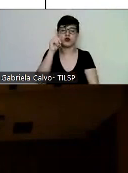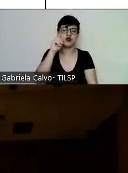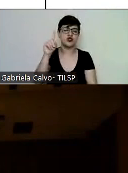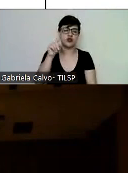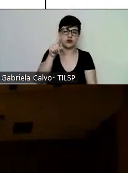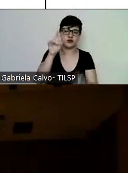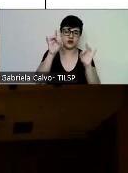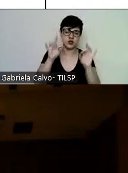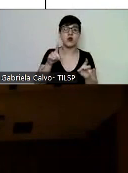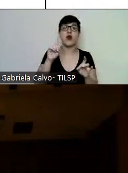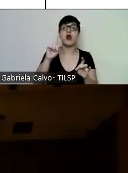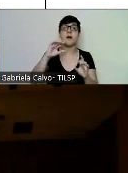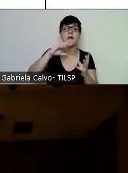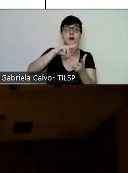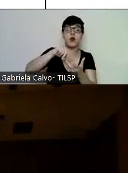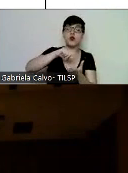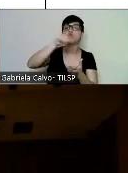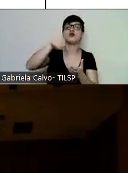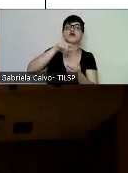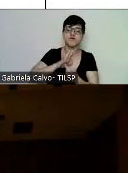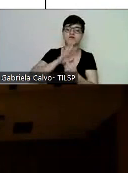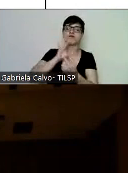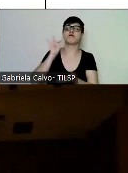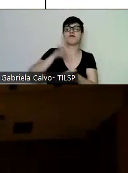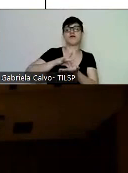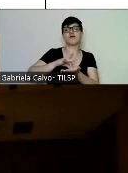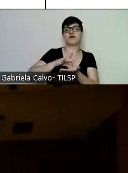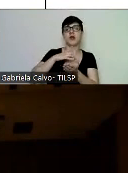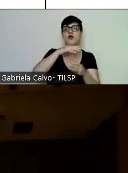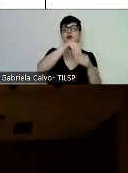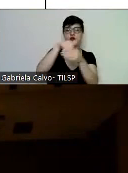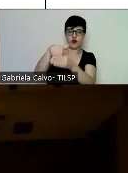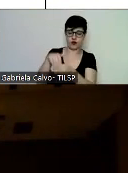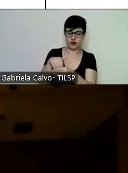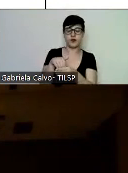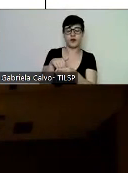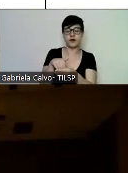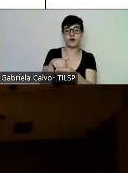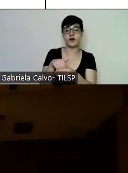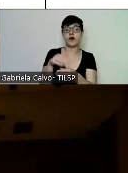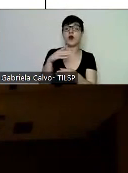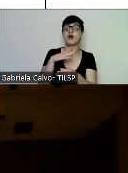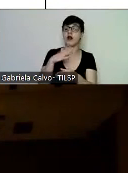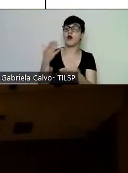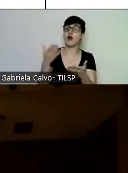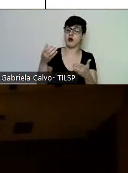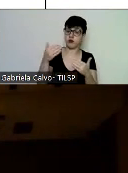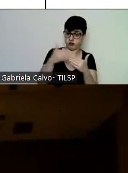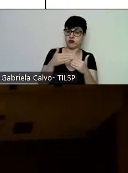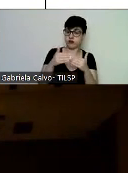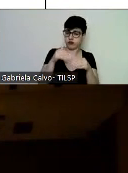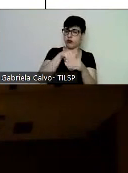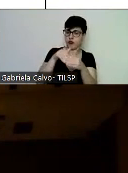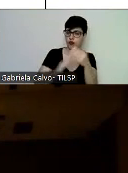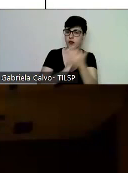internacionalmente dentro do ico e a partir daí a gente começa uma nova fase né um novo debate e uma nova